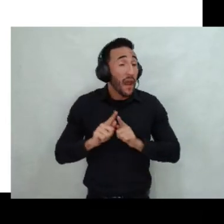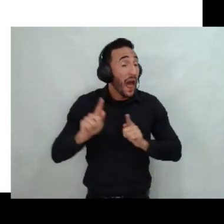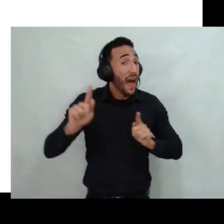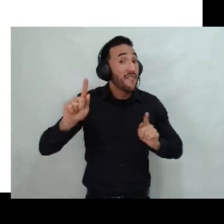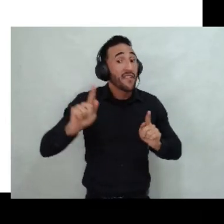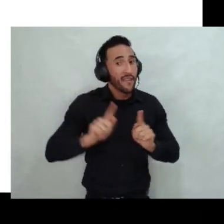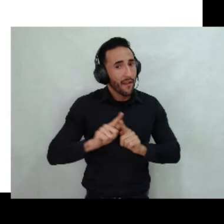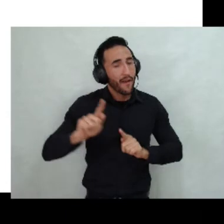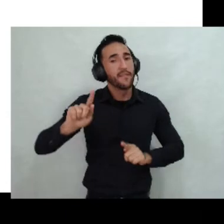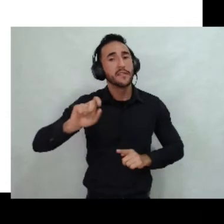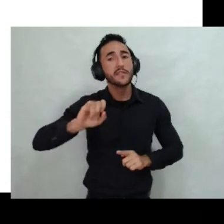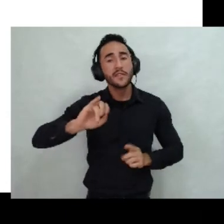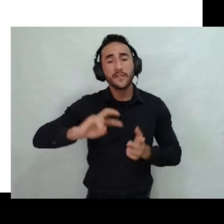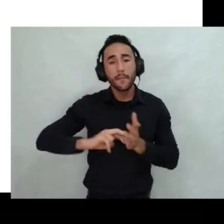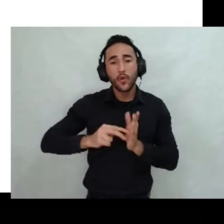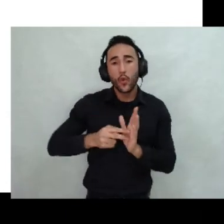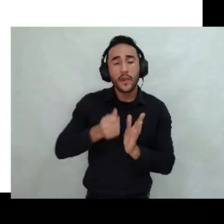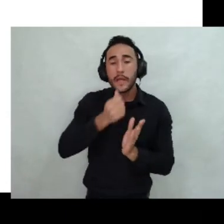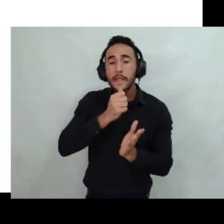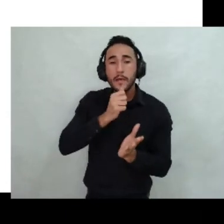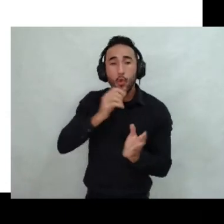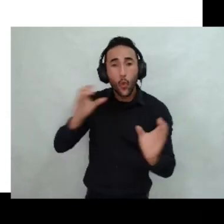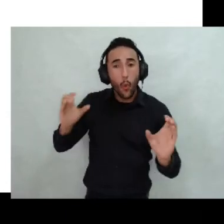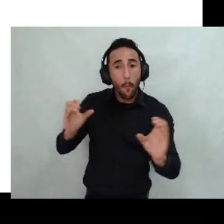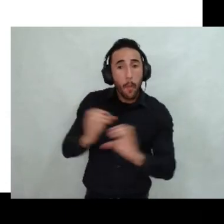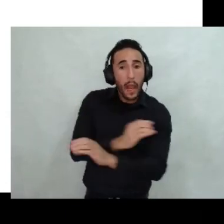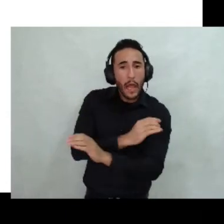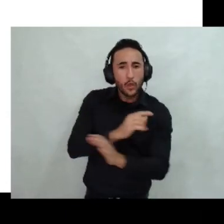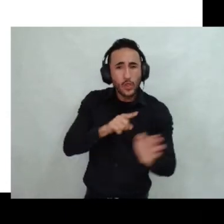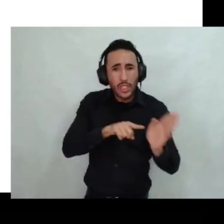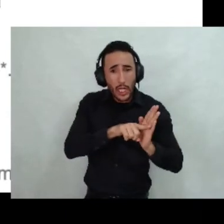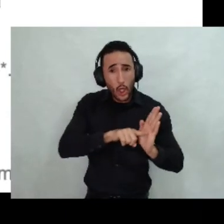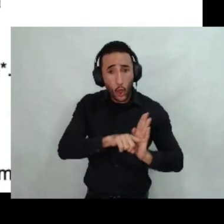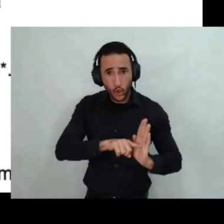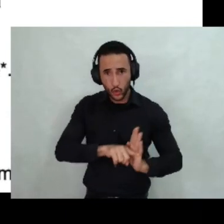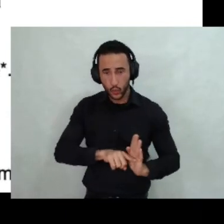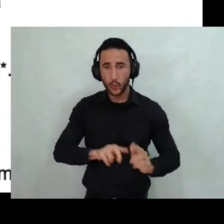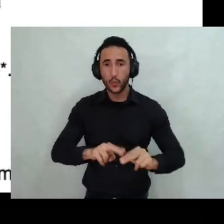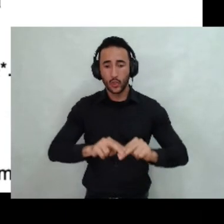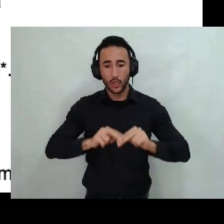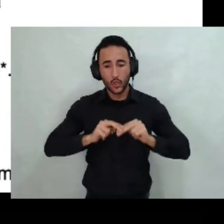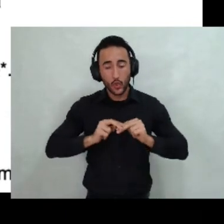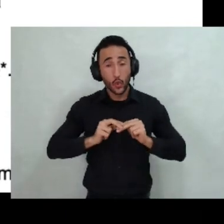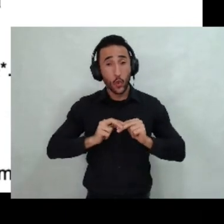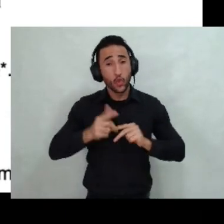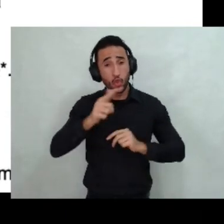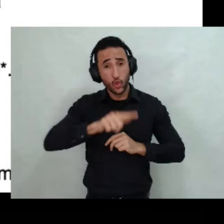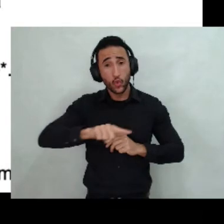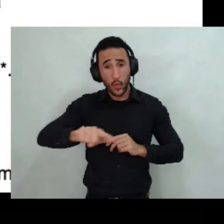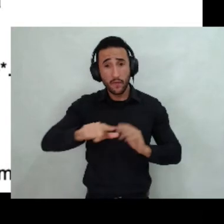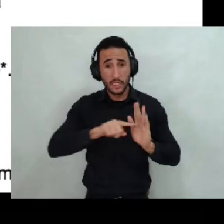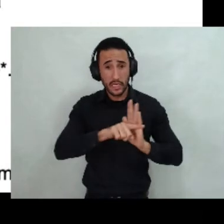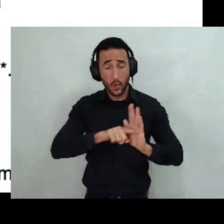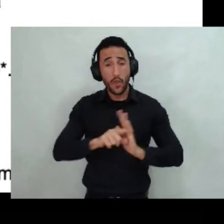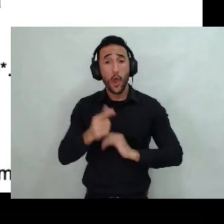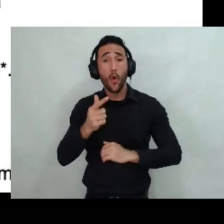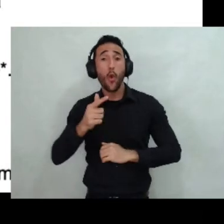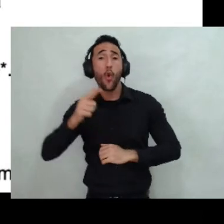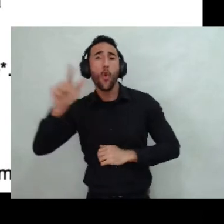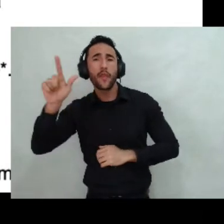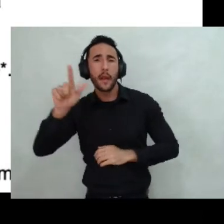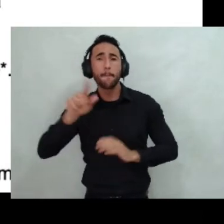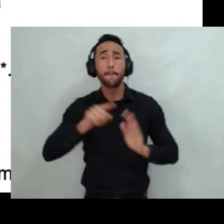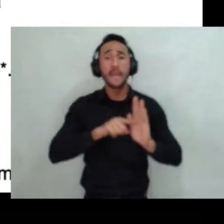fechou um diagnóstico, sem contar os mais claros que continuam ainda em investigação. Há uma pesquisa da